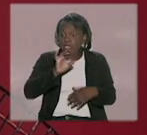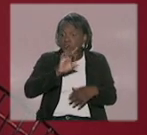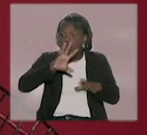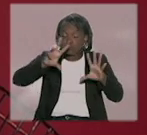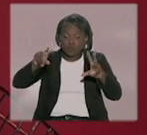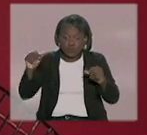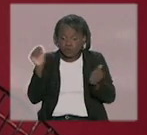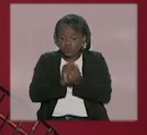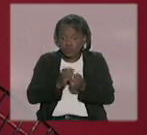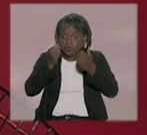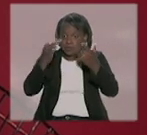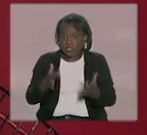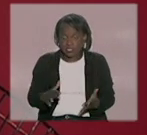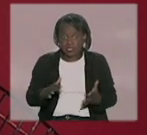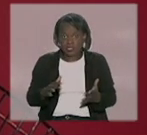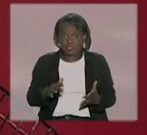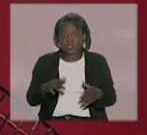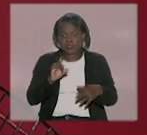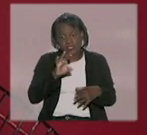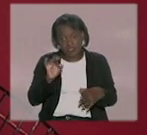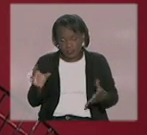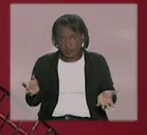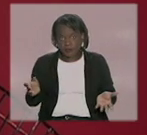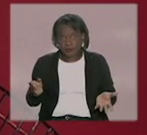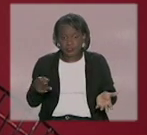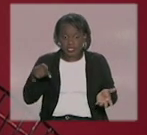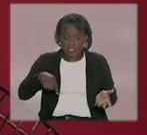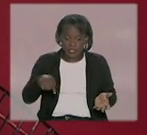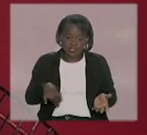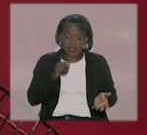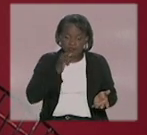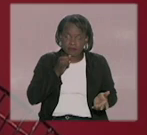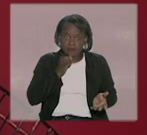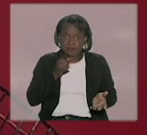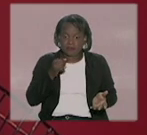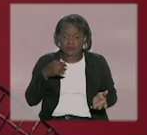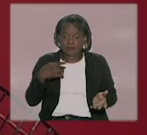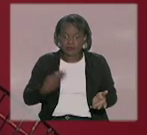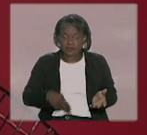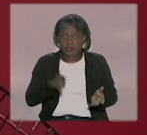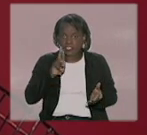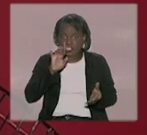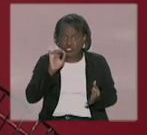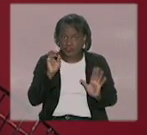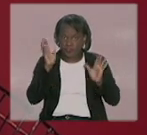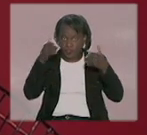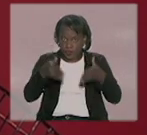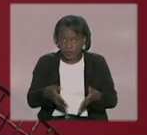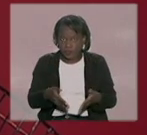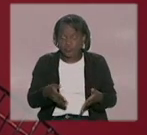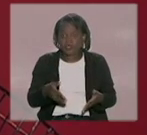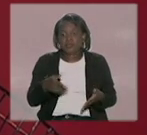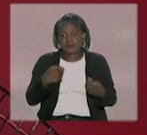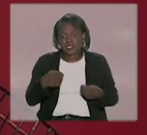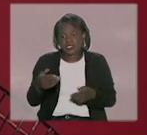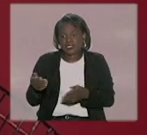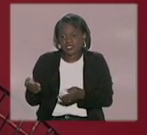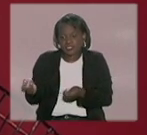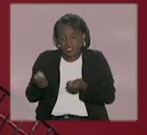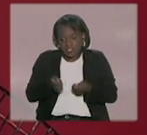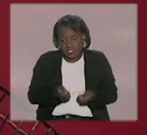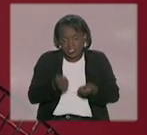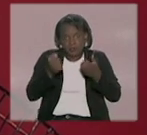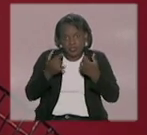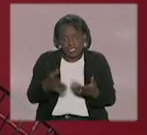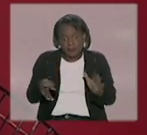todo mundo ao mesmo tempo, né? E aí cada ator, a gente aqui no caso do programa, a gente sempre puxa a sardinha para o